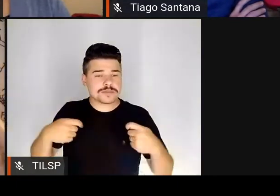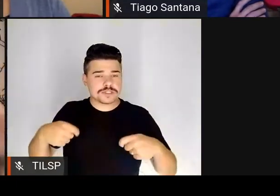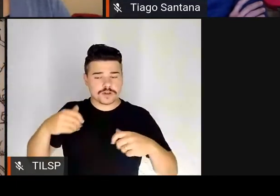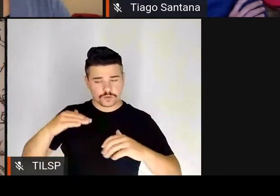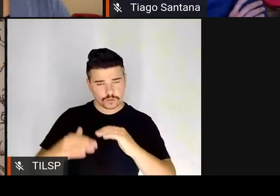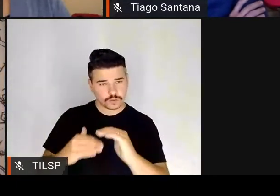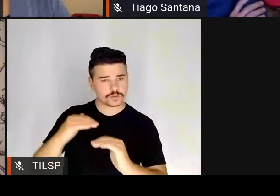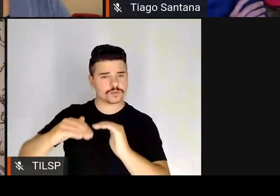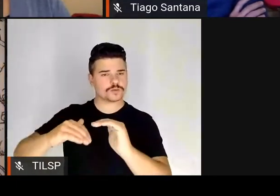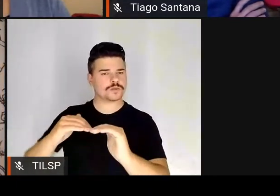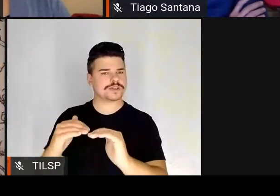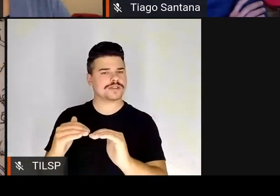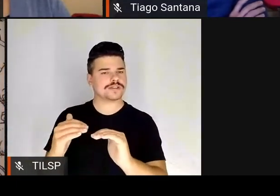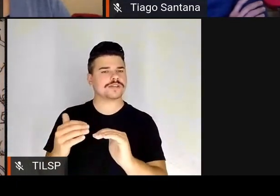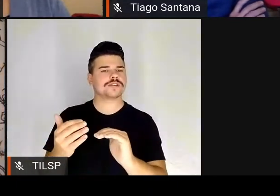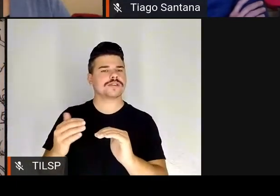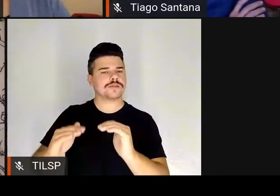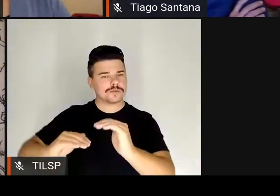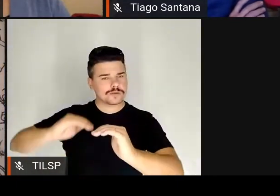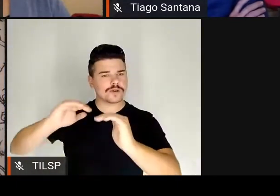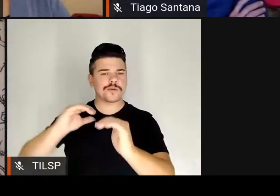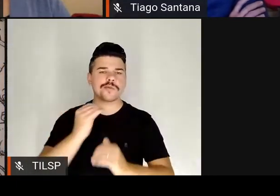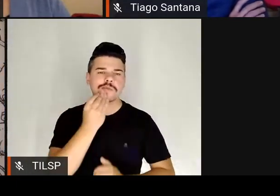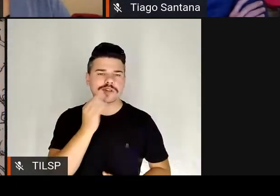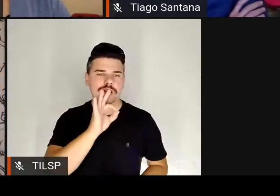né, a possibilidade de